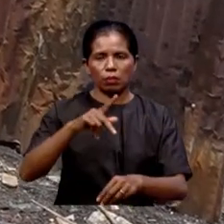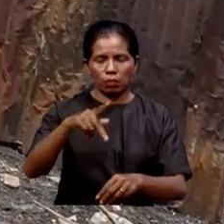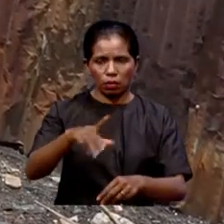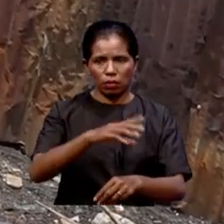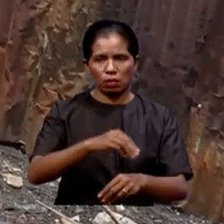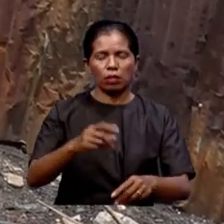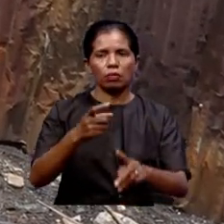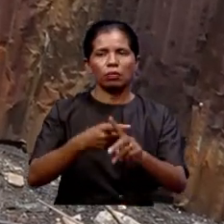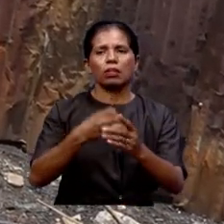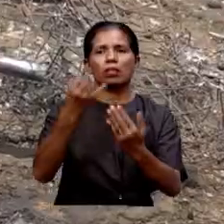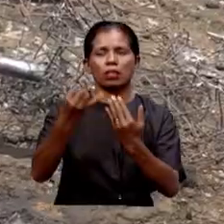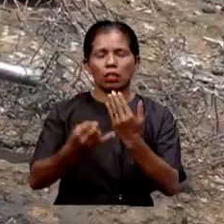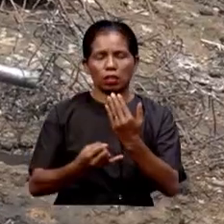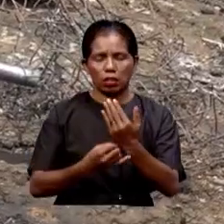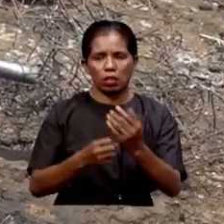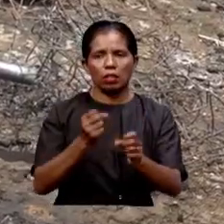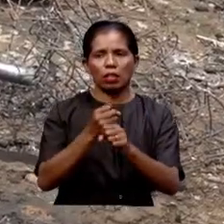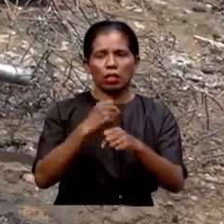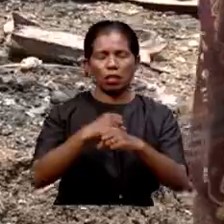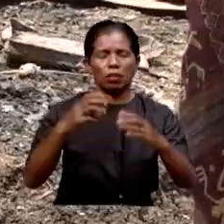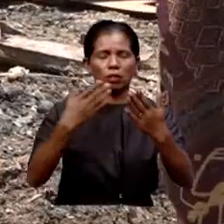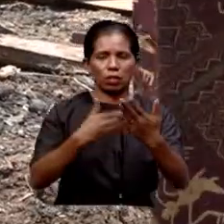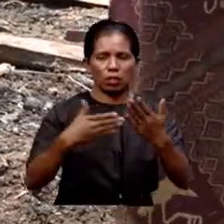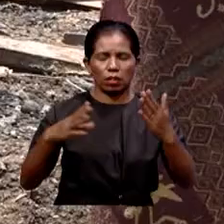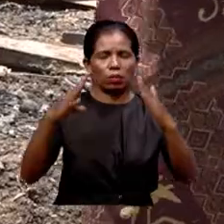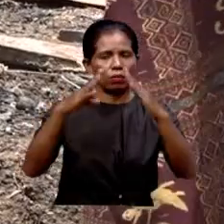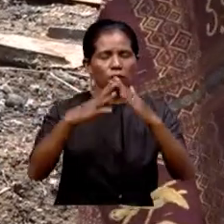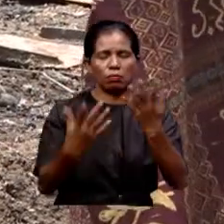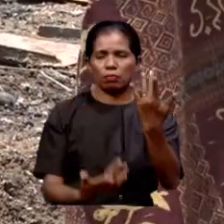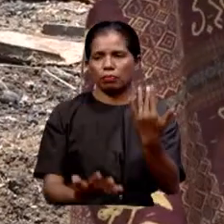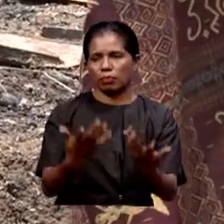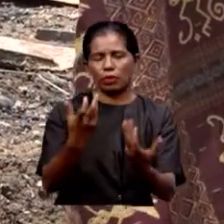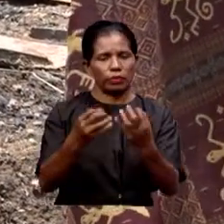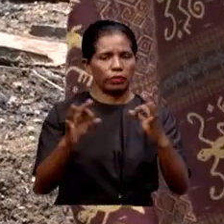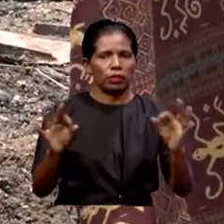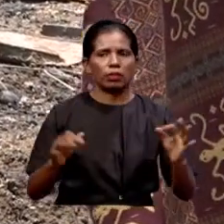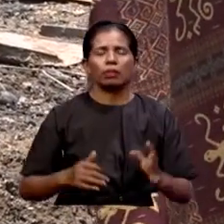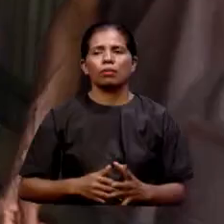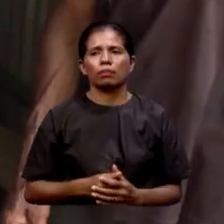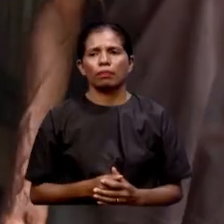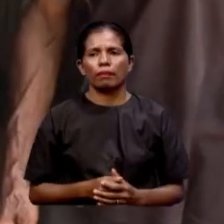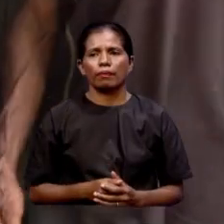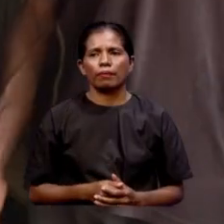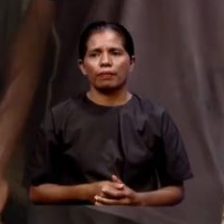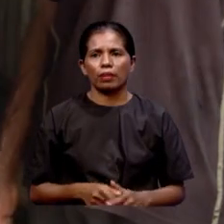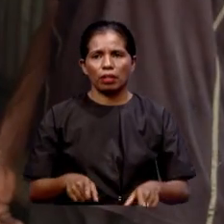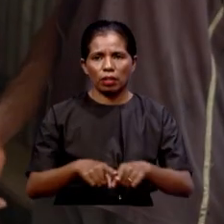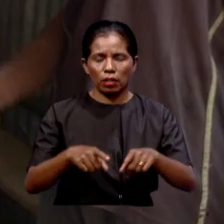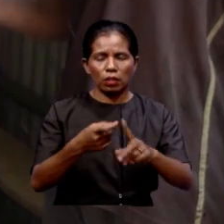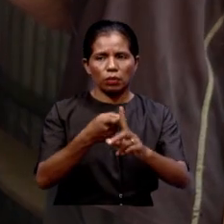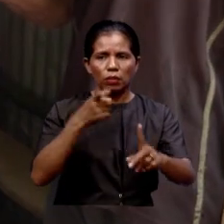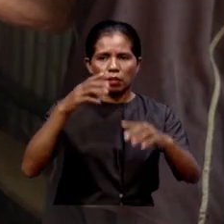acontece em janeiro tinané, onde resulta sessão uma laran a Ihan Hotu. Ne, José, tenha presidente.